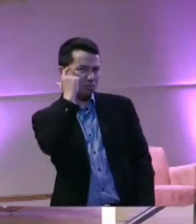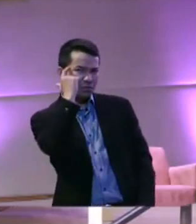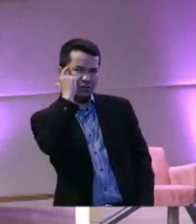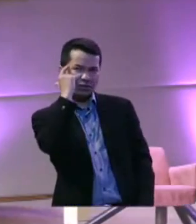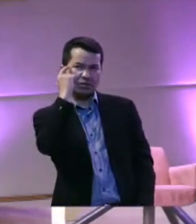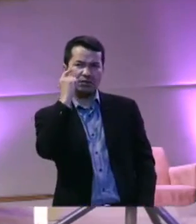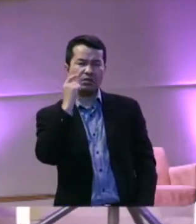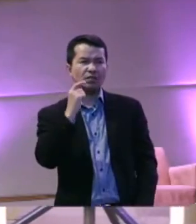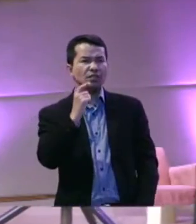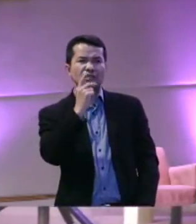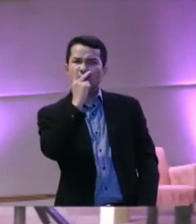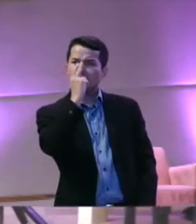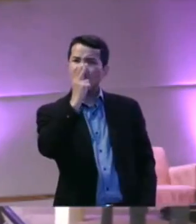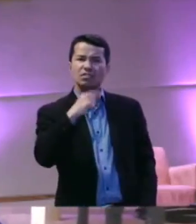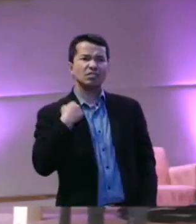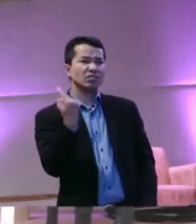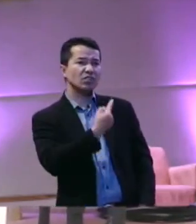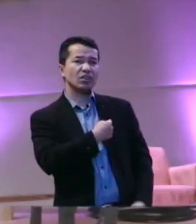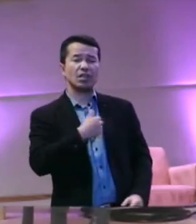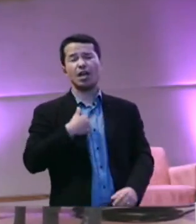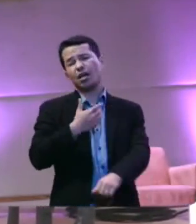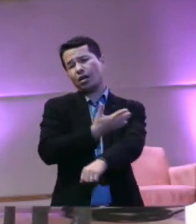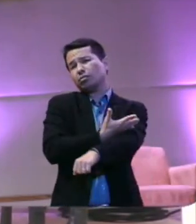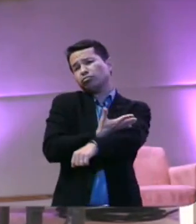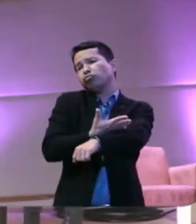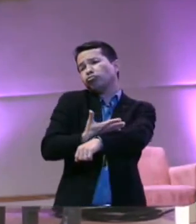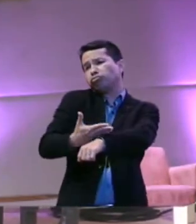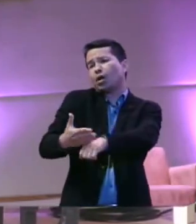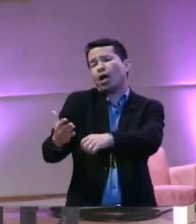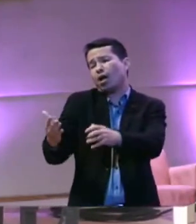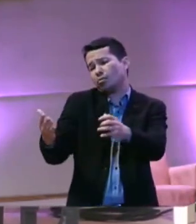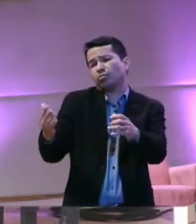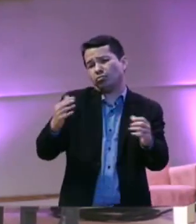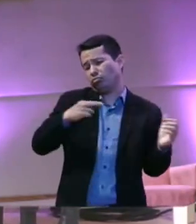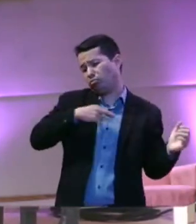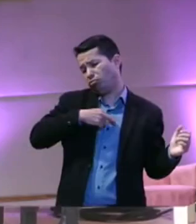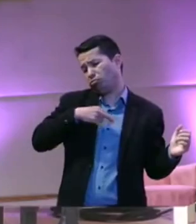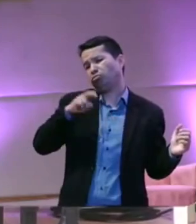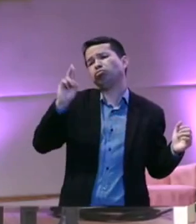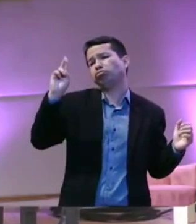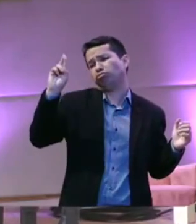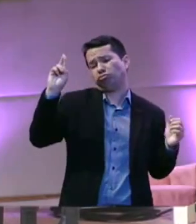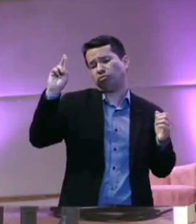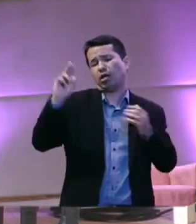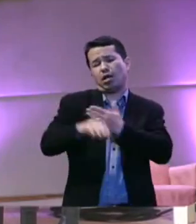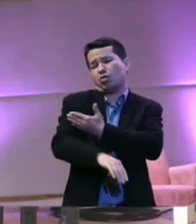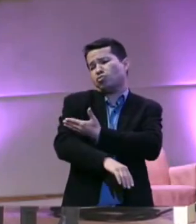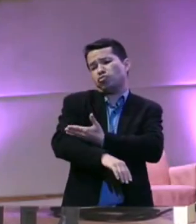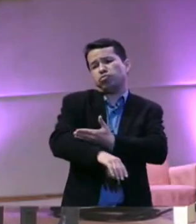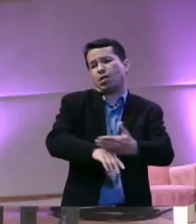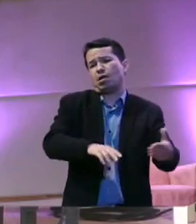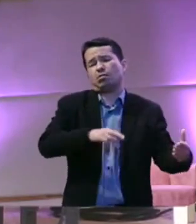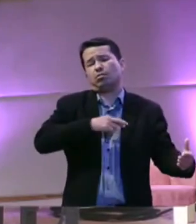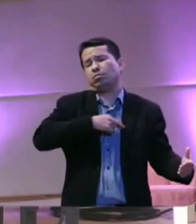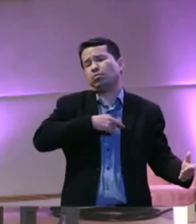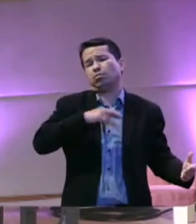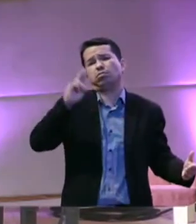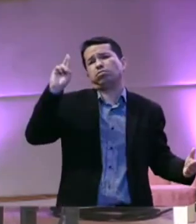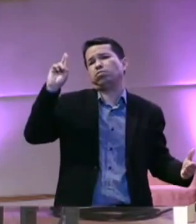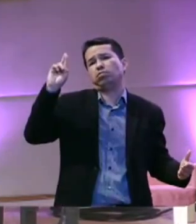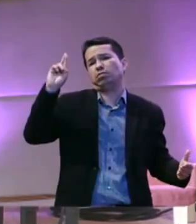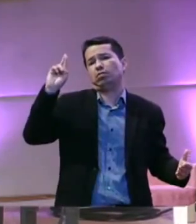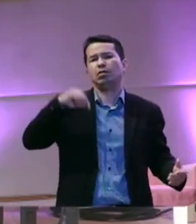nós acostumamos com o sagrado. Nós vivemos numa igreja tão abençoadora e nós nos acostumamos